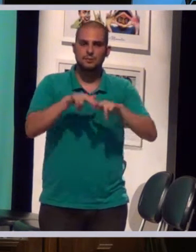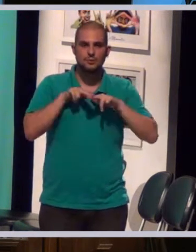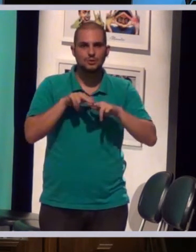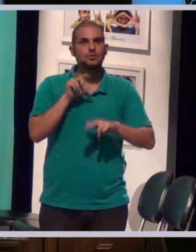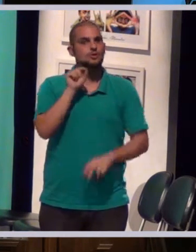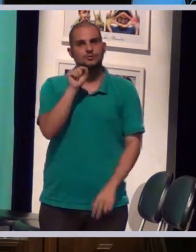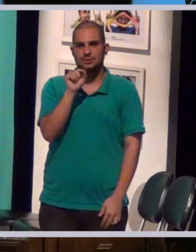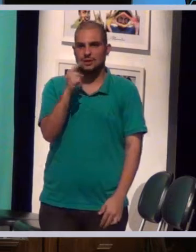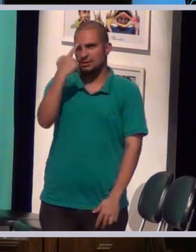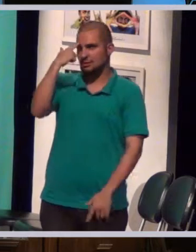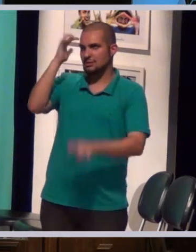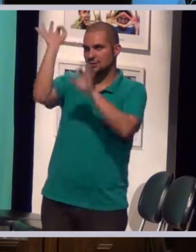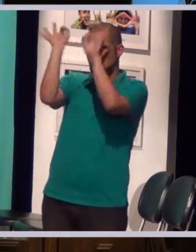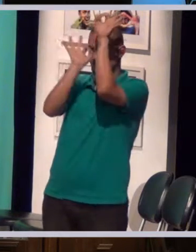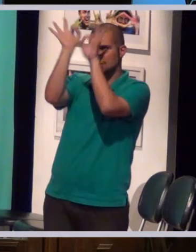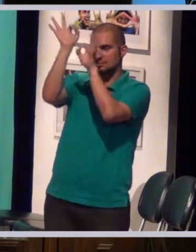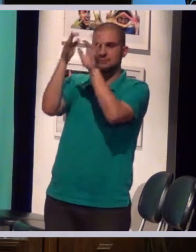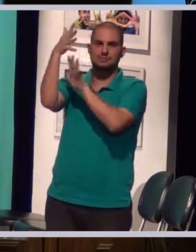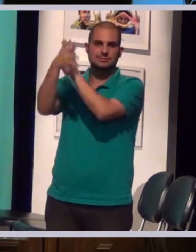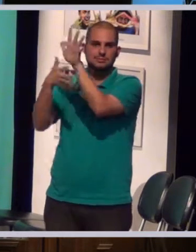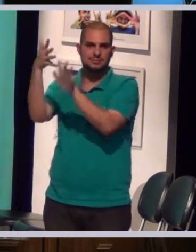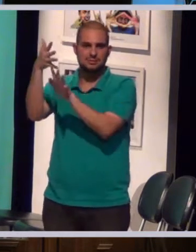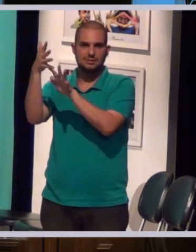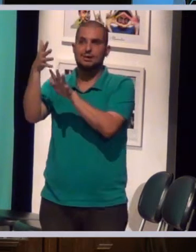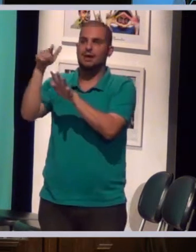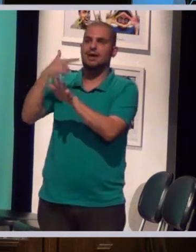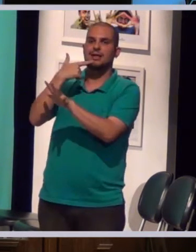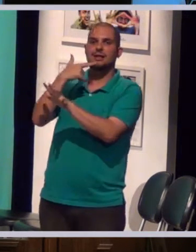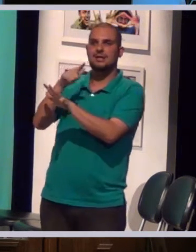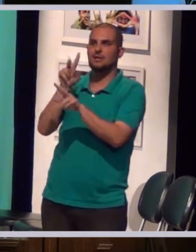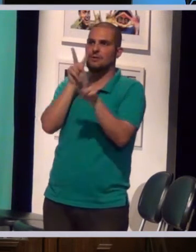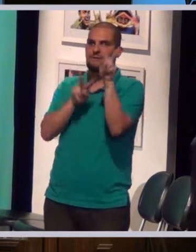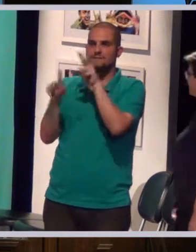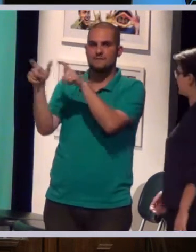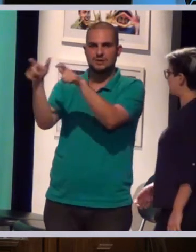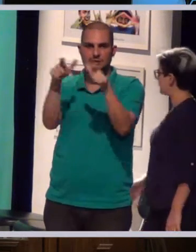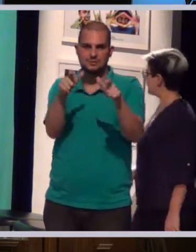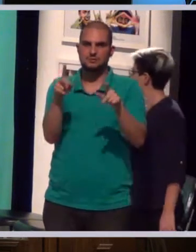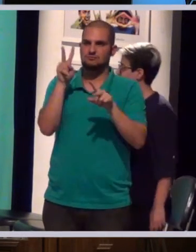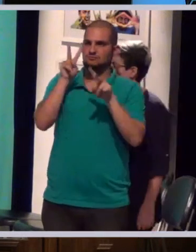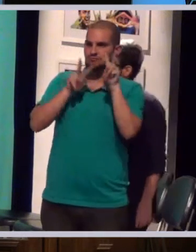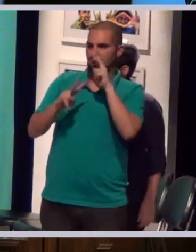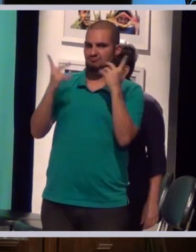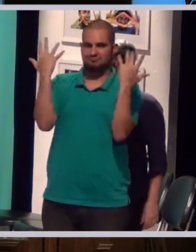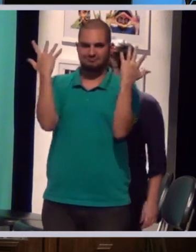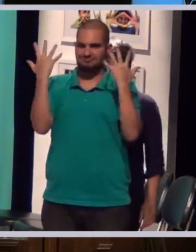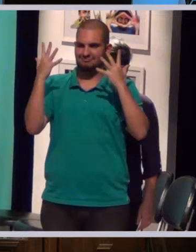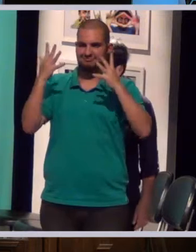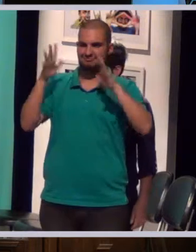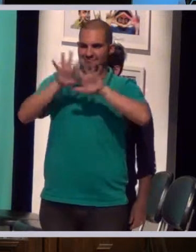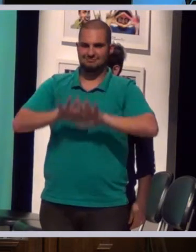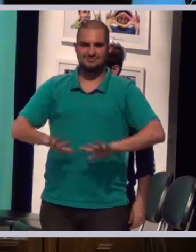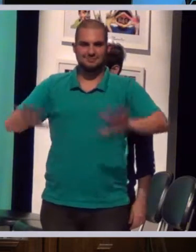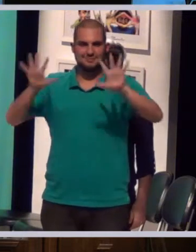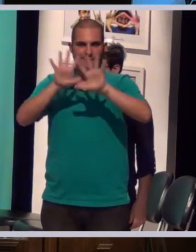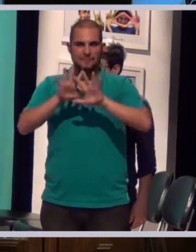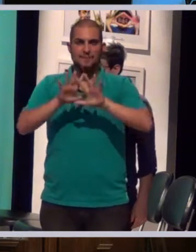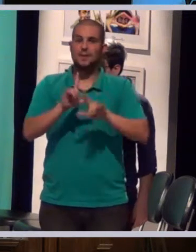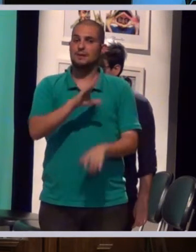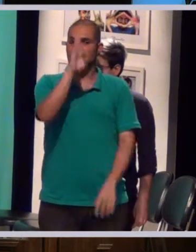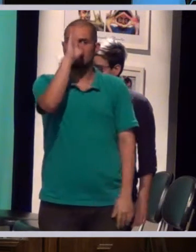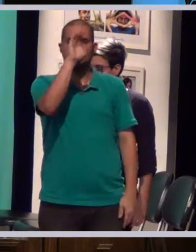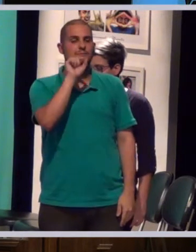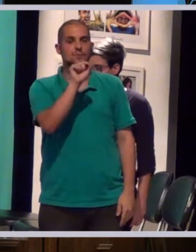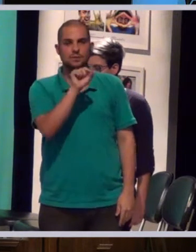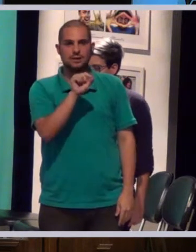língua de sinais, não só por ser uma língua visual, visogestual, né, não só pela modalidade sensorial, mas